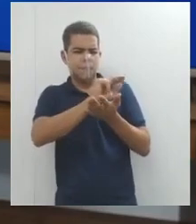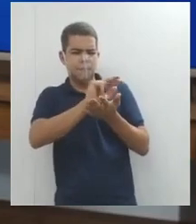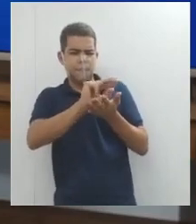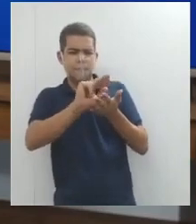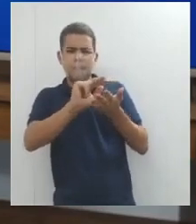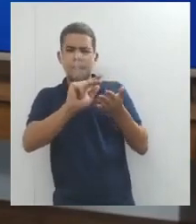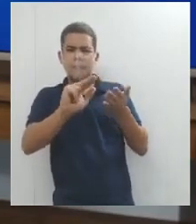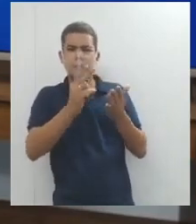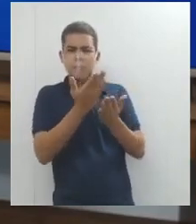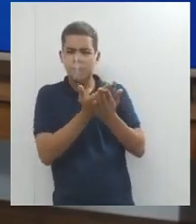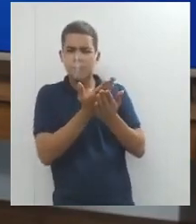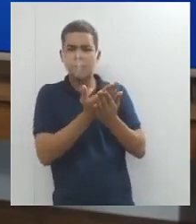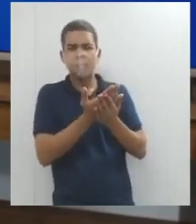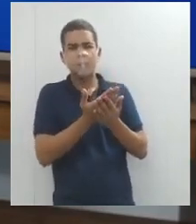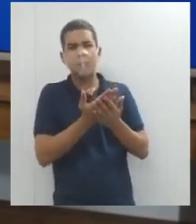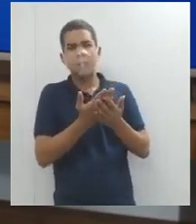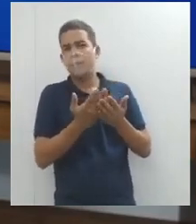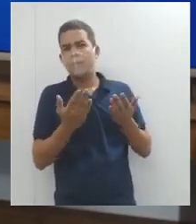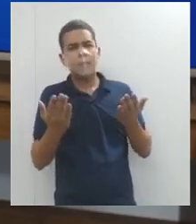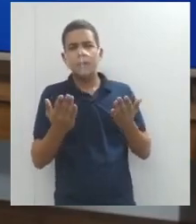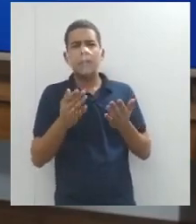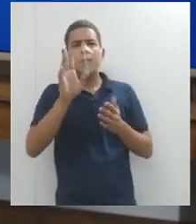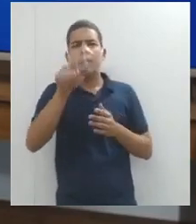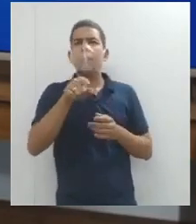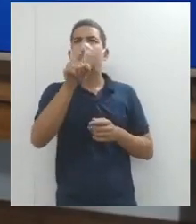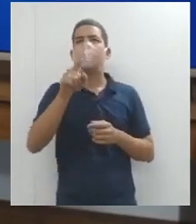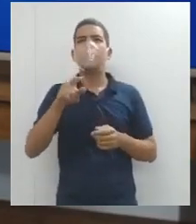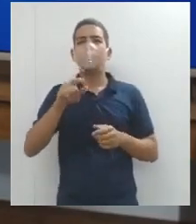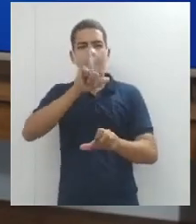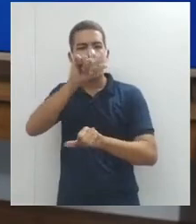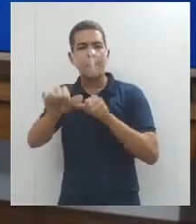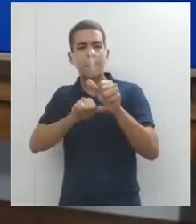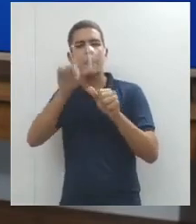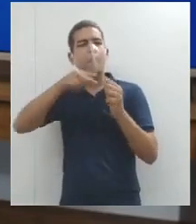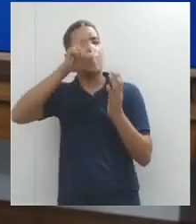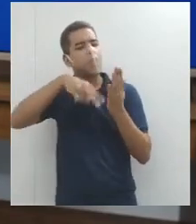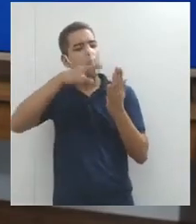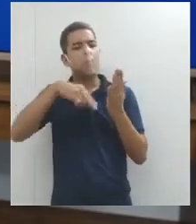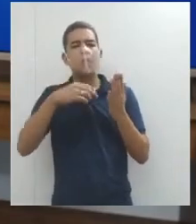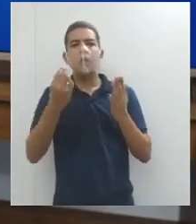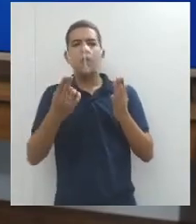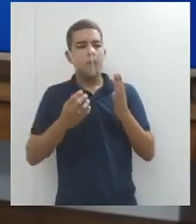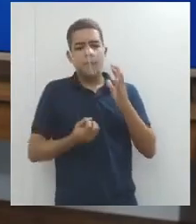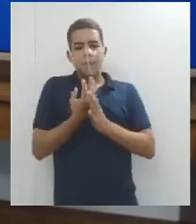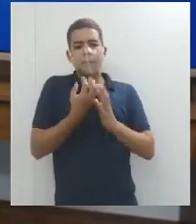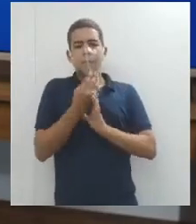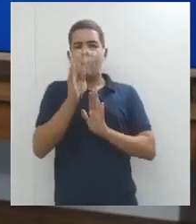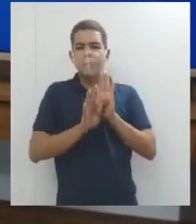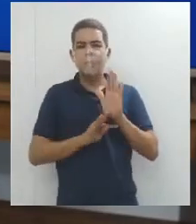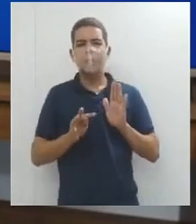o que é adjetivo, não vai fazer de você um leitor e um produtor textual,